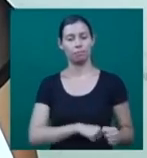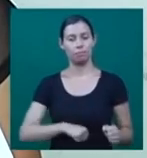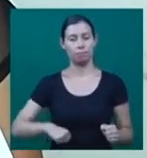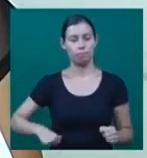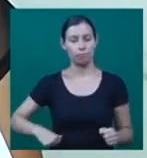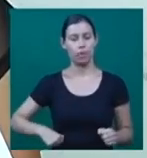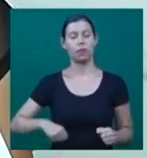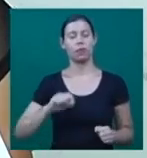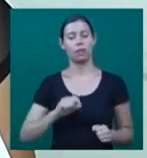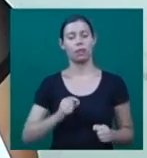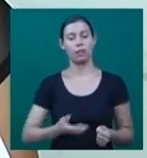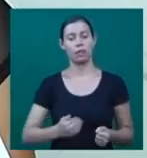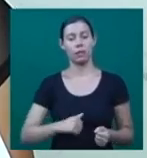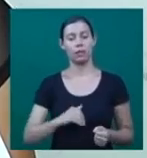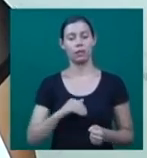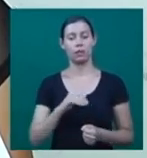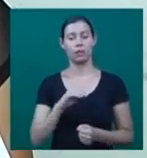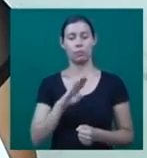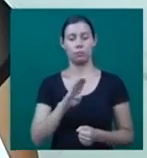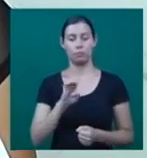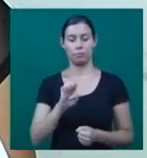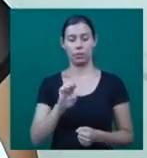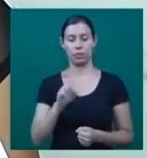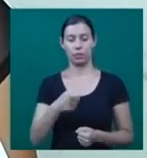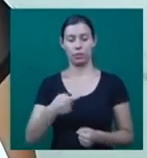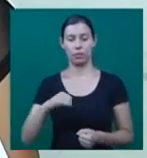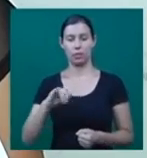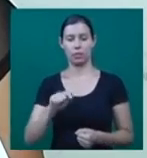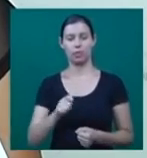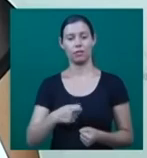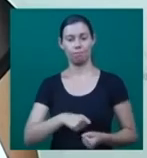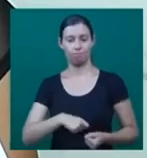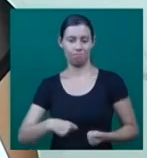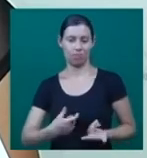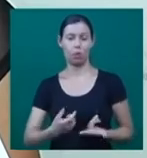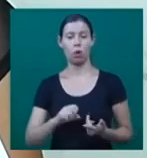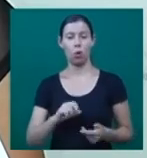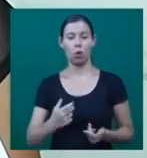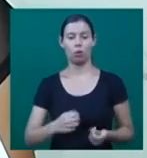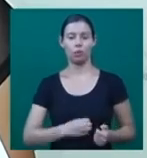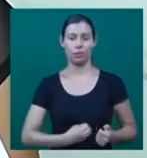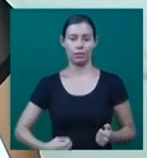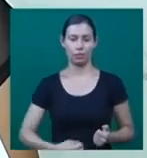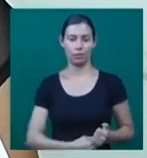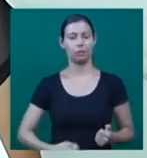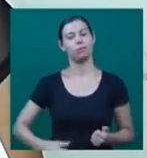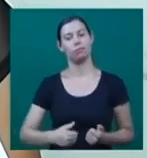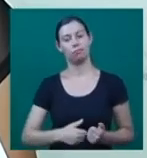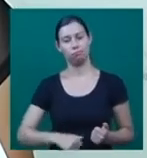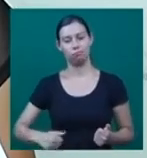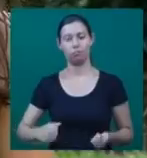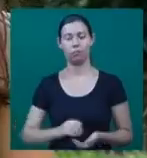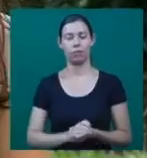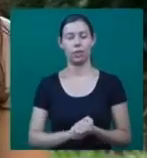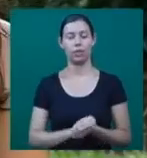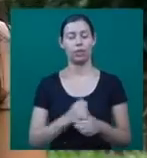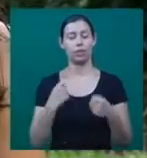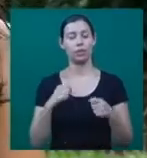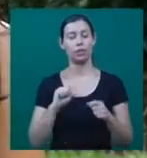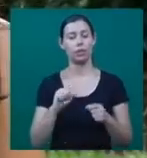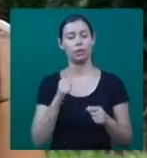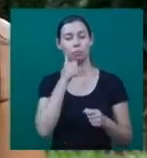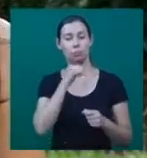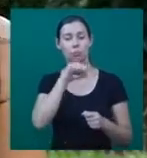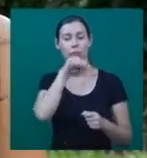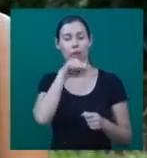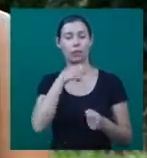intestino. Então, a cesárea é um procedimento médico, é uma cirurgia que deve ser indicada quando realmente mãe e bebê precisam. Dados do